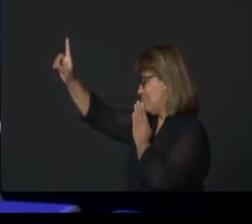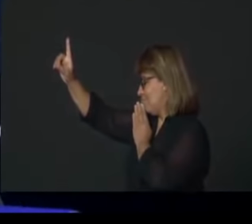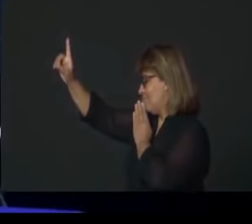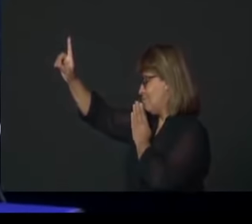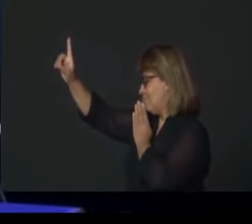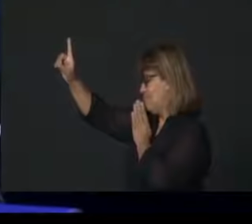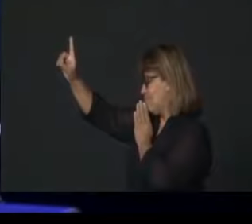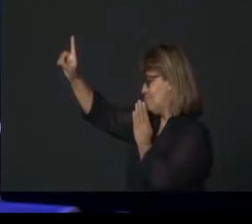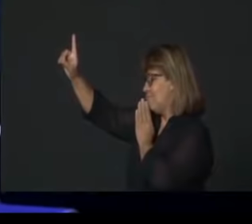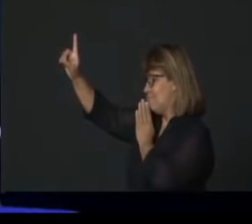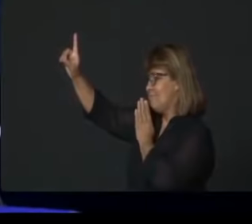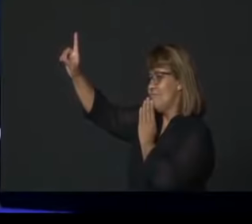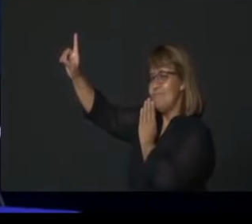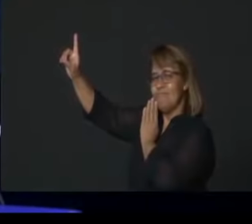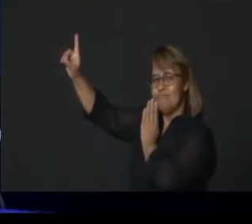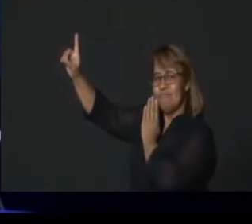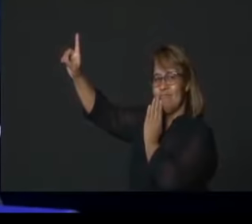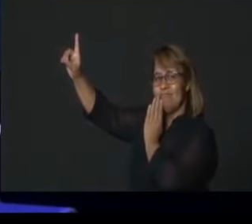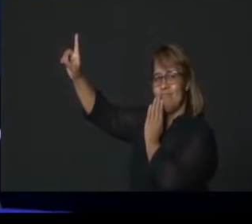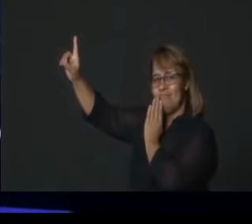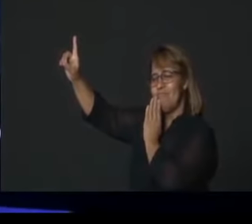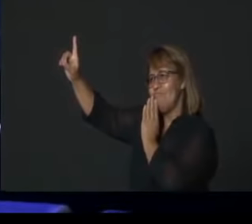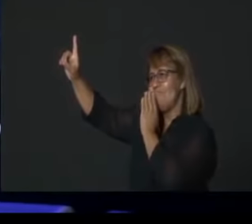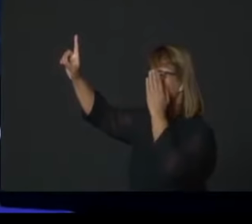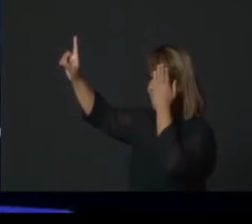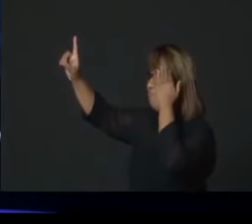sabes quem eu sou,